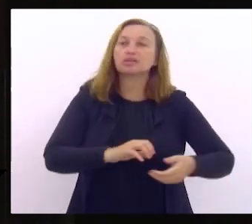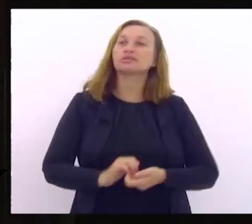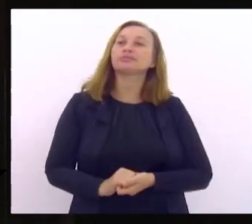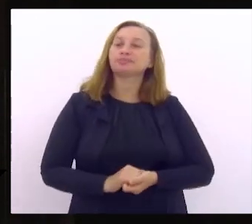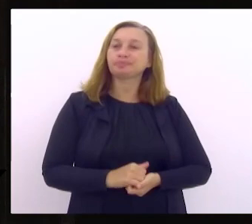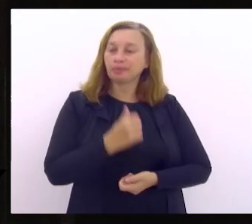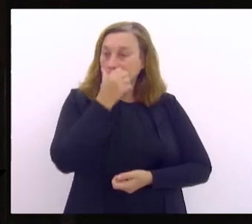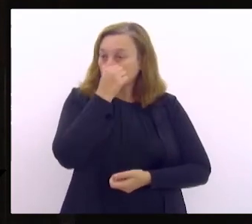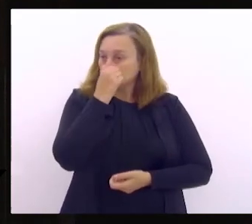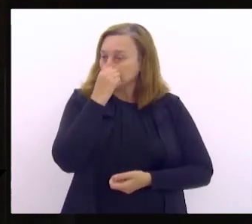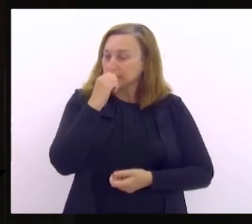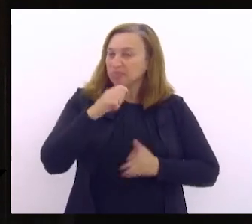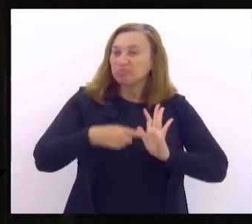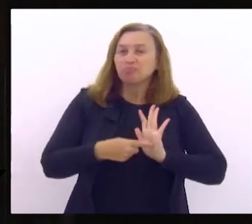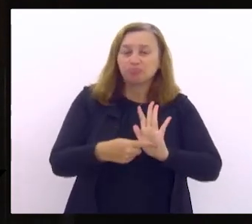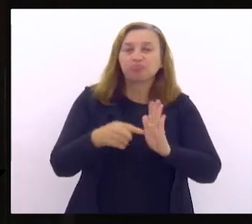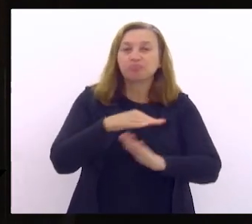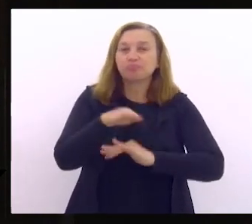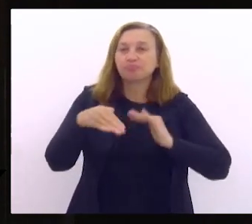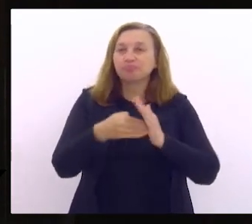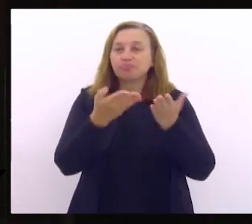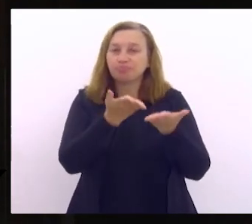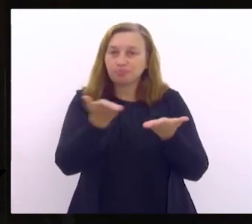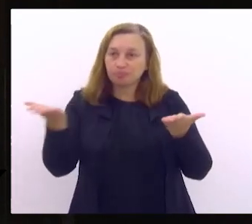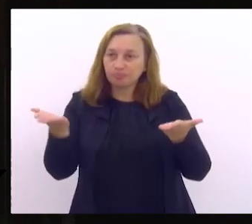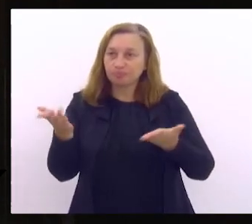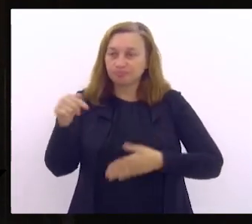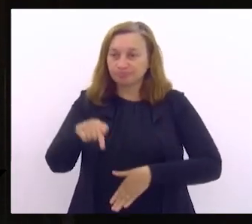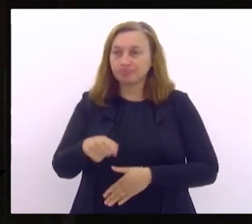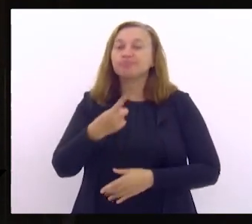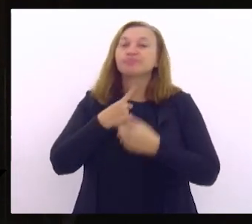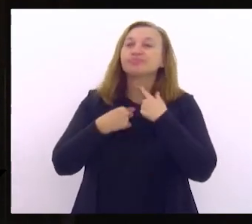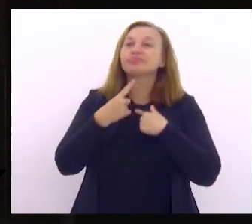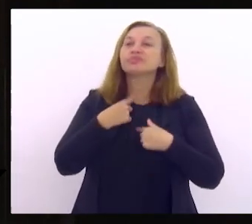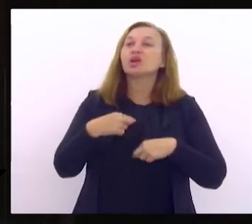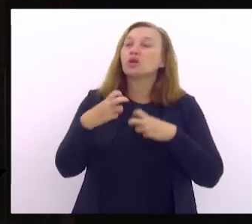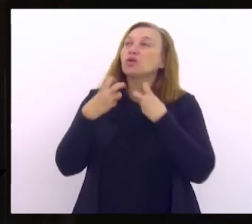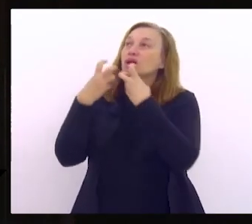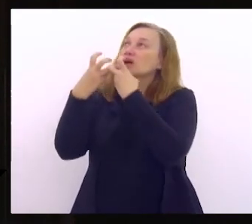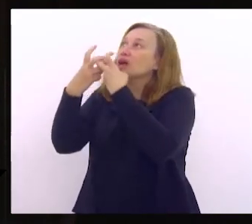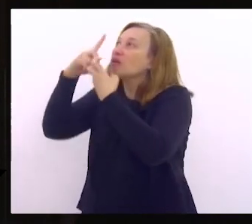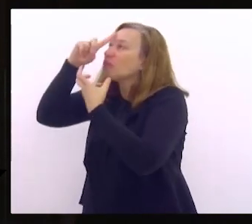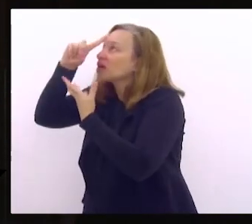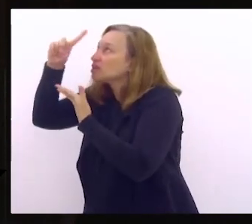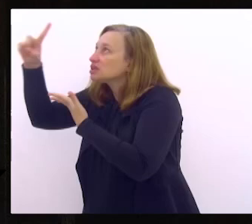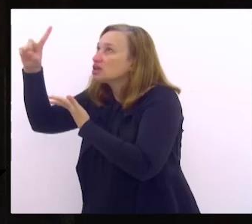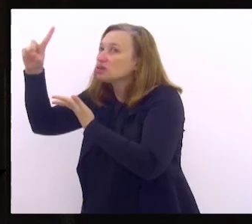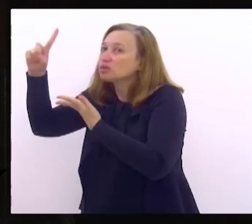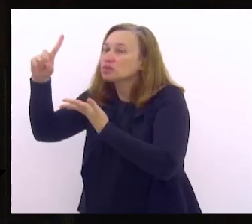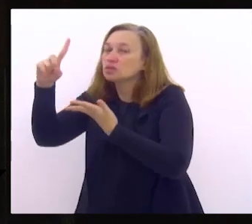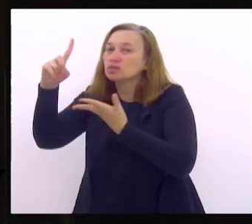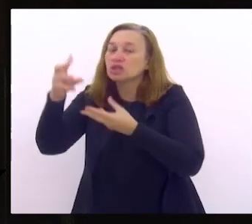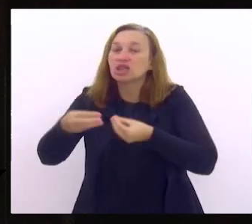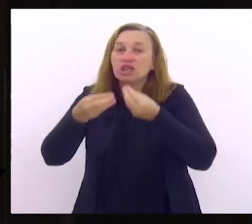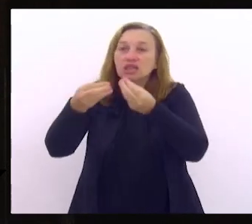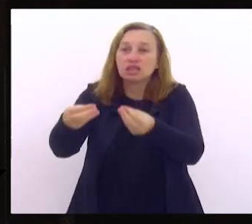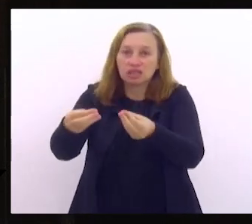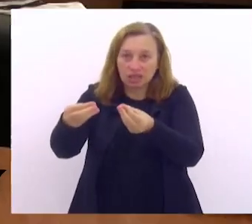elan demonstrado por todas as autoridades aqui. Eu clamo a Deus que dê a vocês